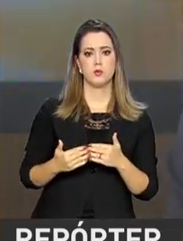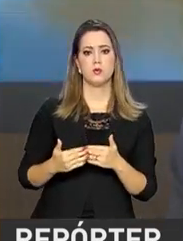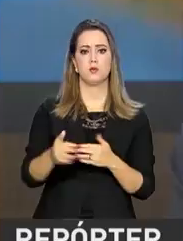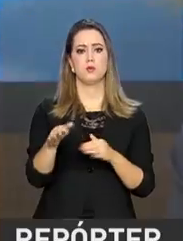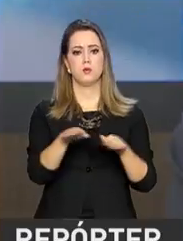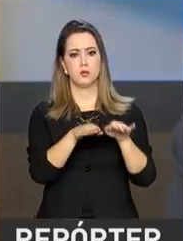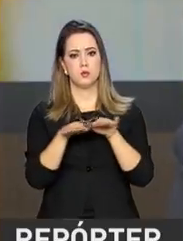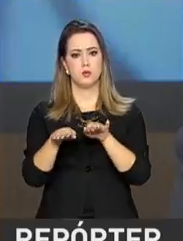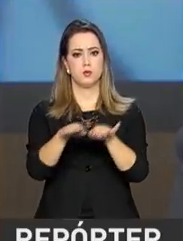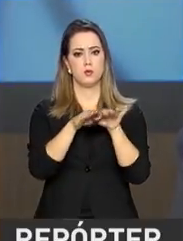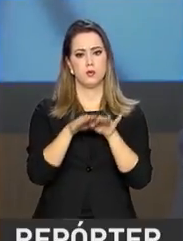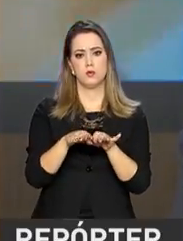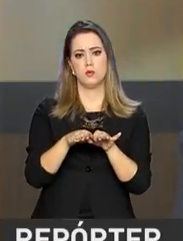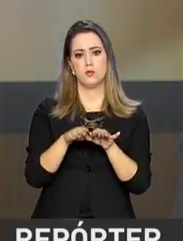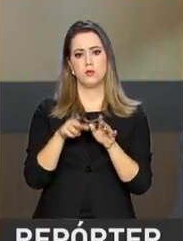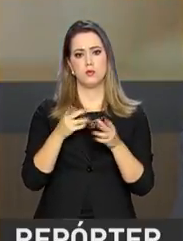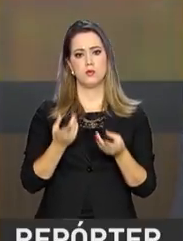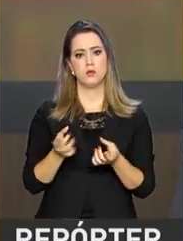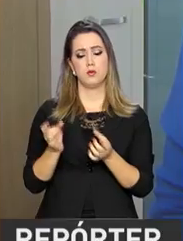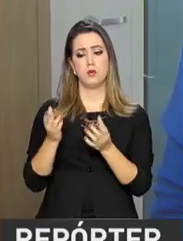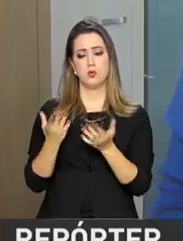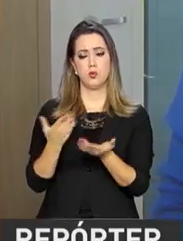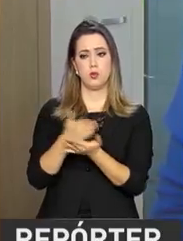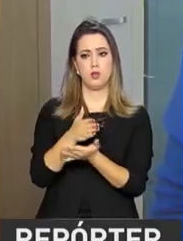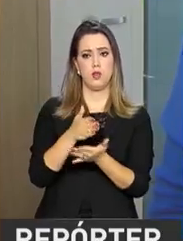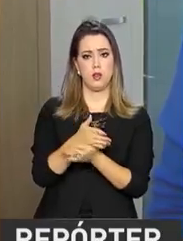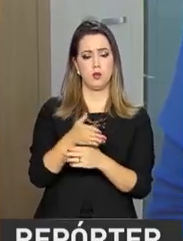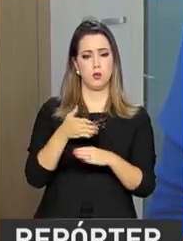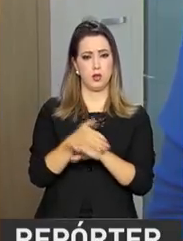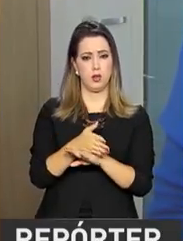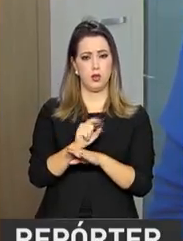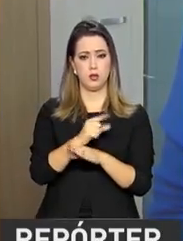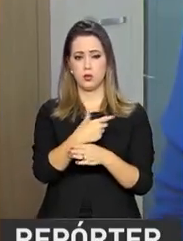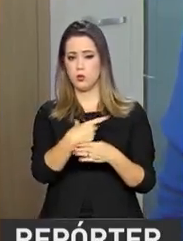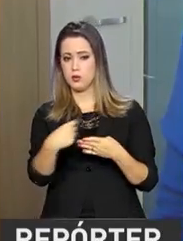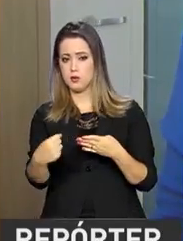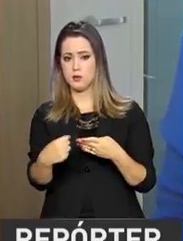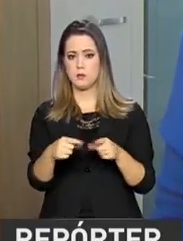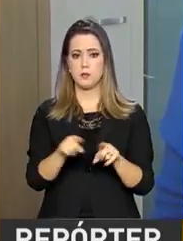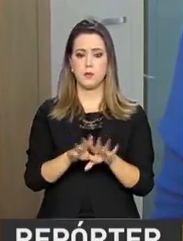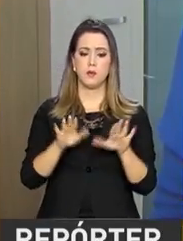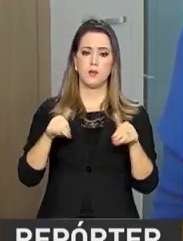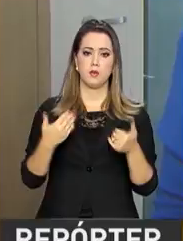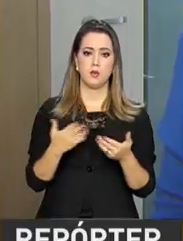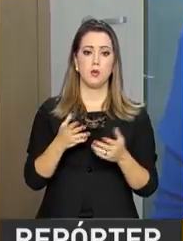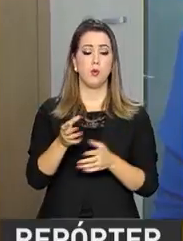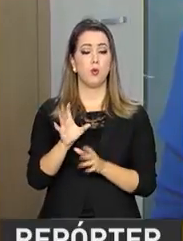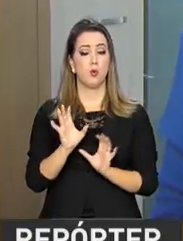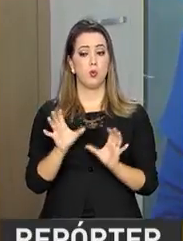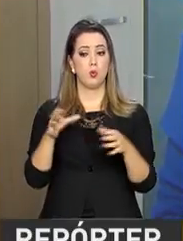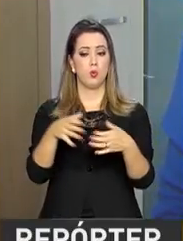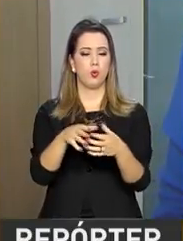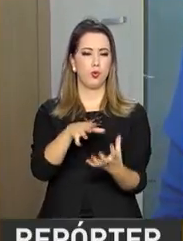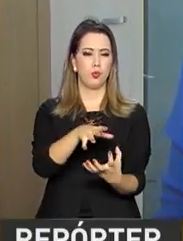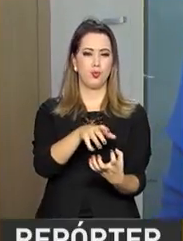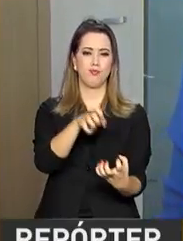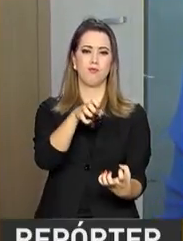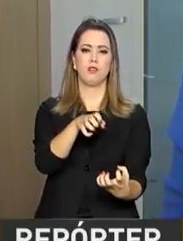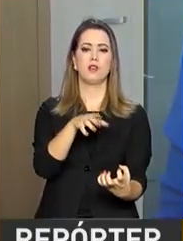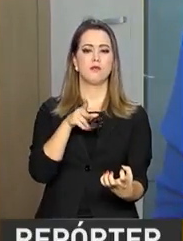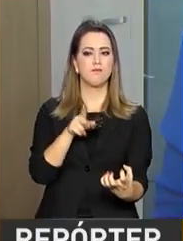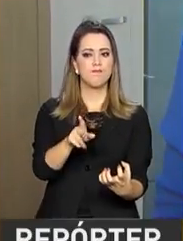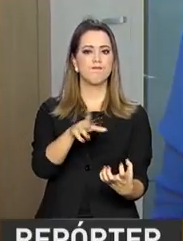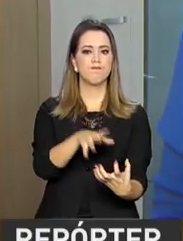coisa sul de ativos e inativos com o envelhecimento da população o sistema de aposentadoria do país está cada vez mais no